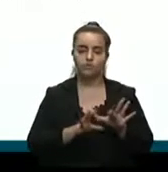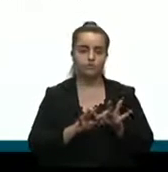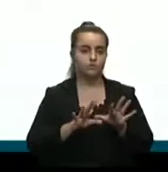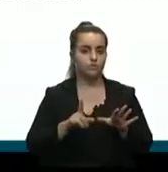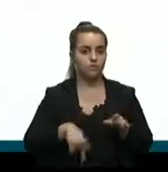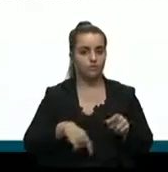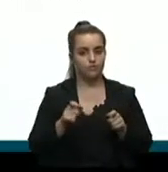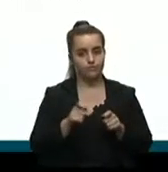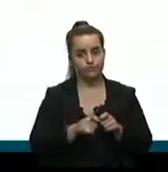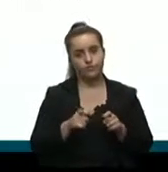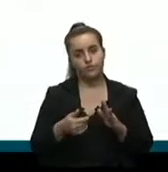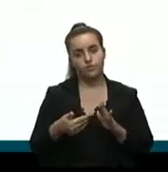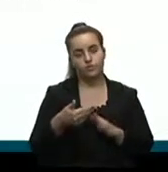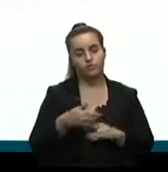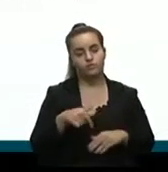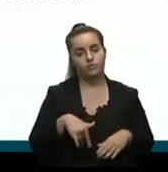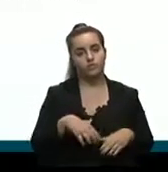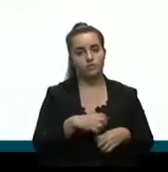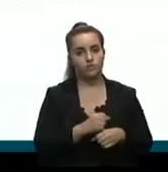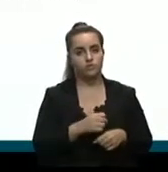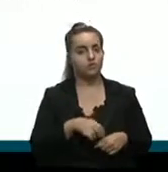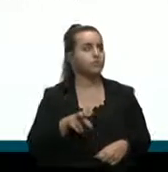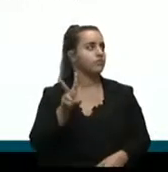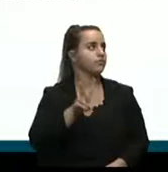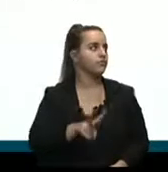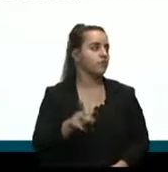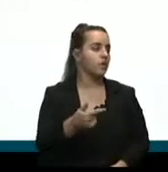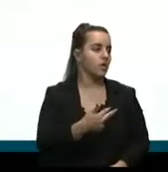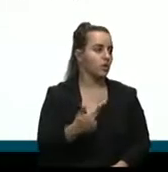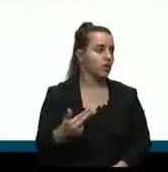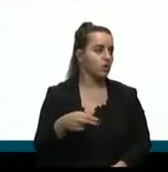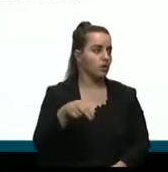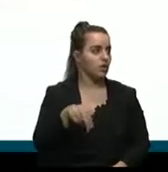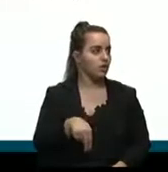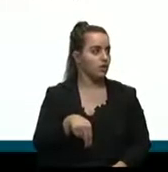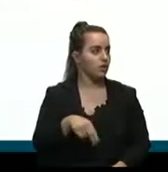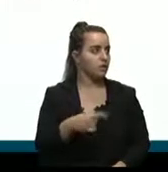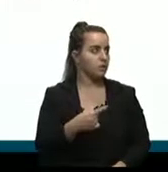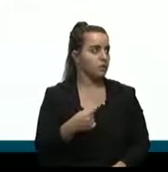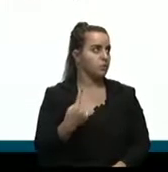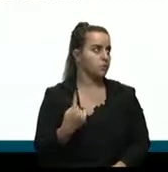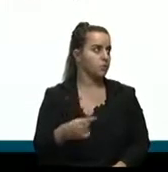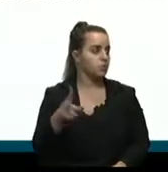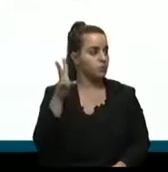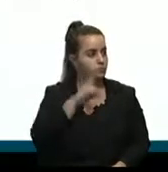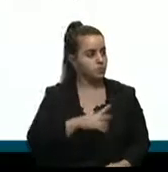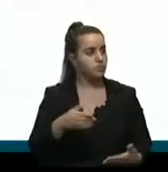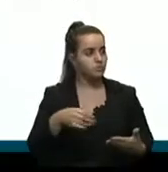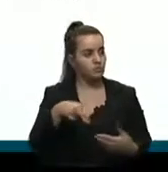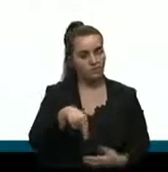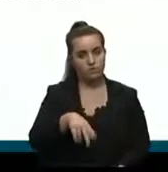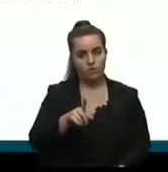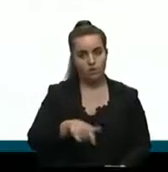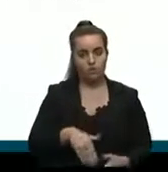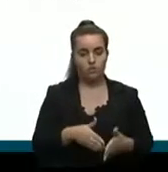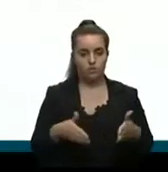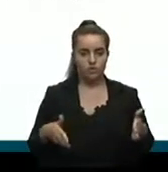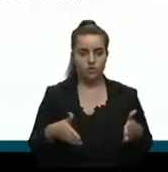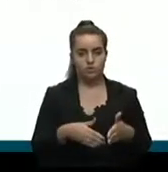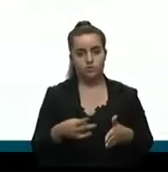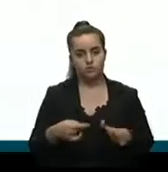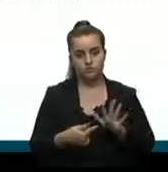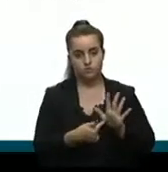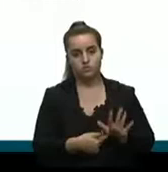serão determinados por meio da seguinte fórmula. V igual a n menos 1. Lembrando que o n é o tamanho da